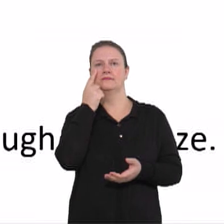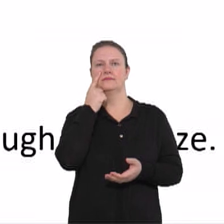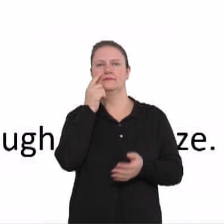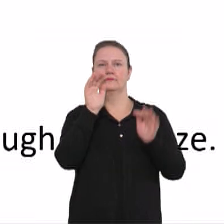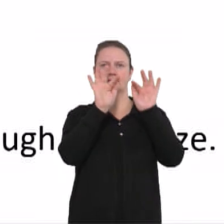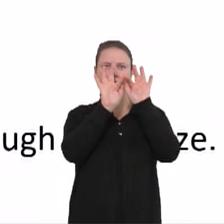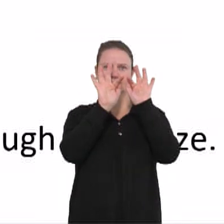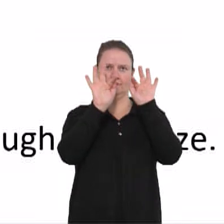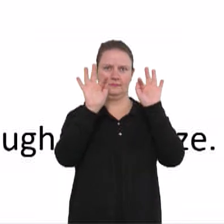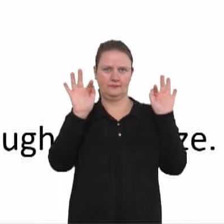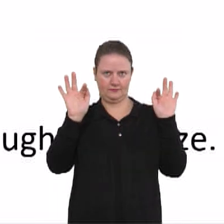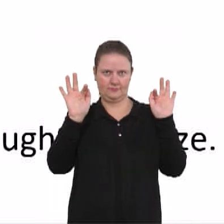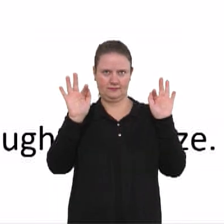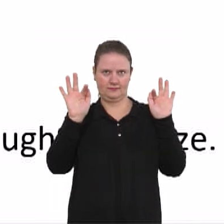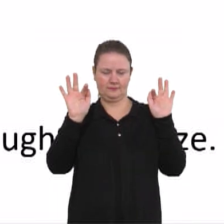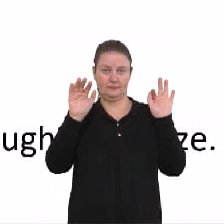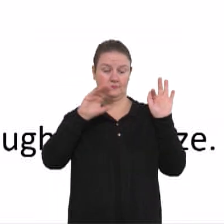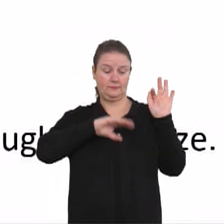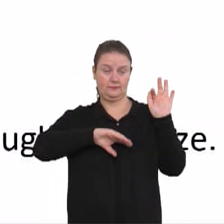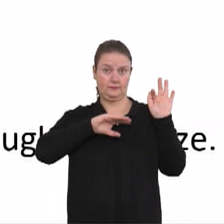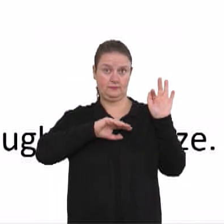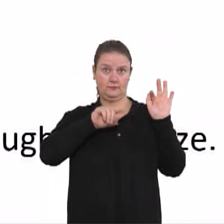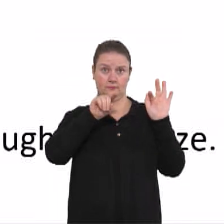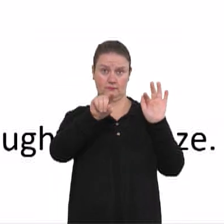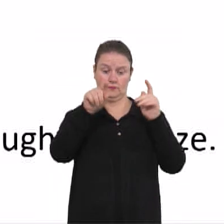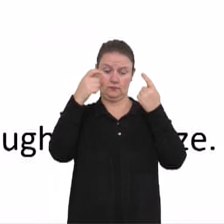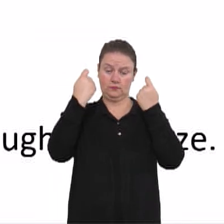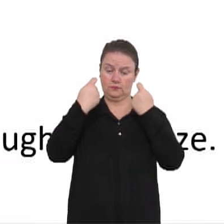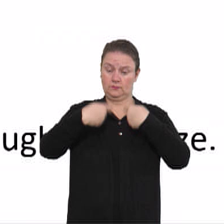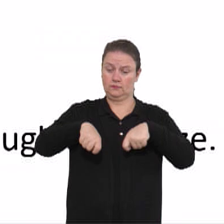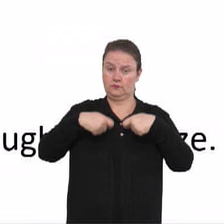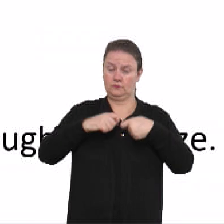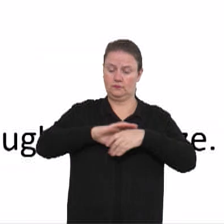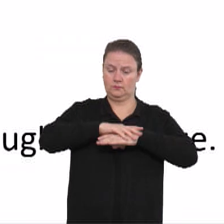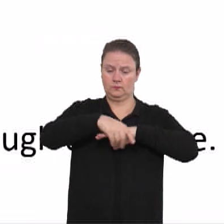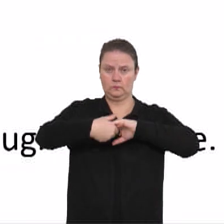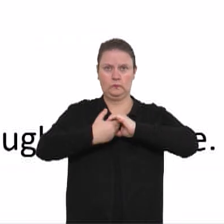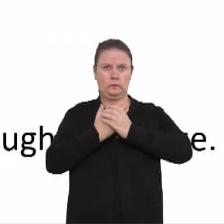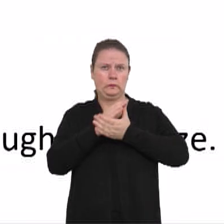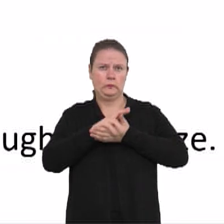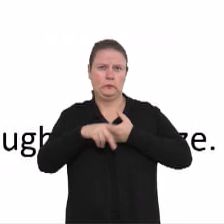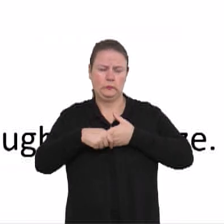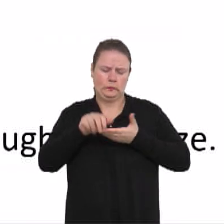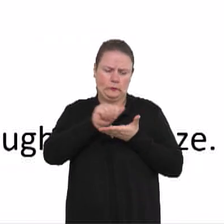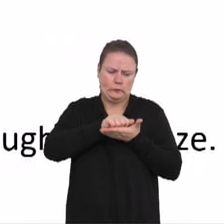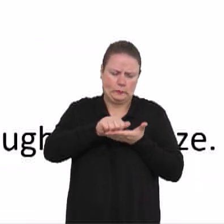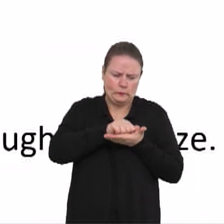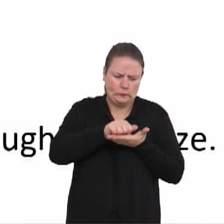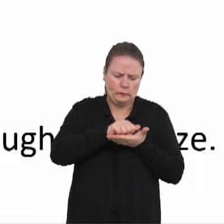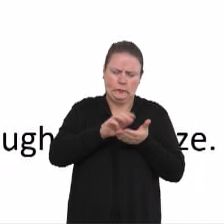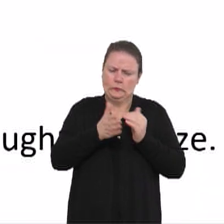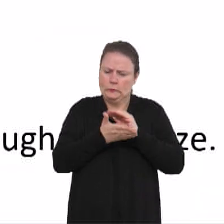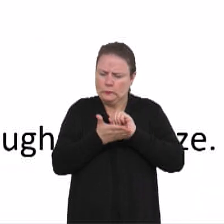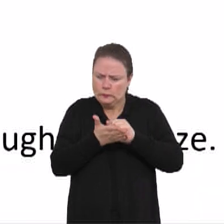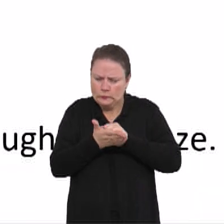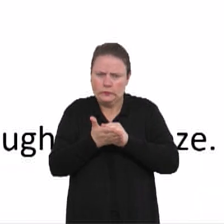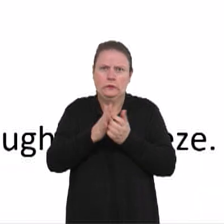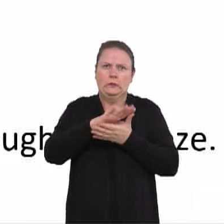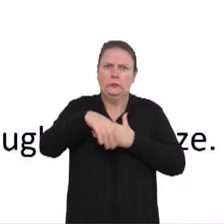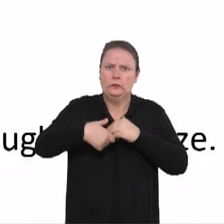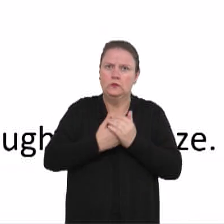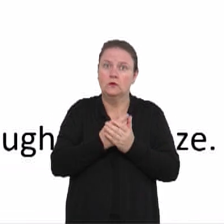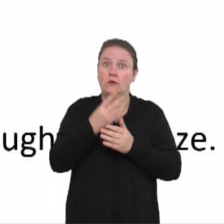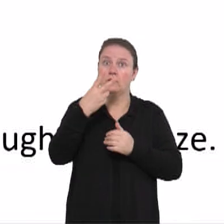open water for at least three stations você deve lavar as mãos com água e sabão por pelo menos 20